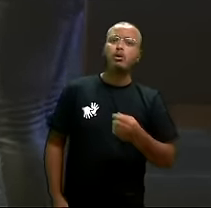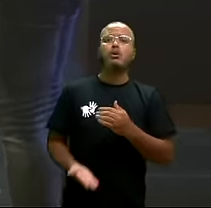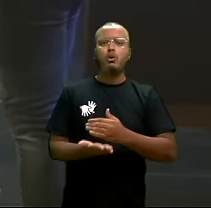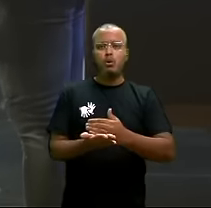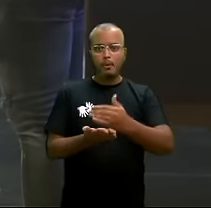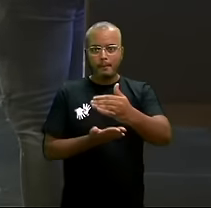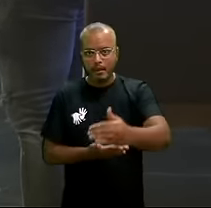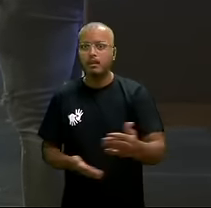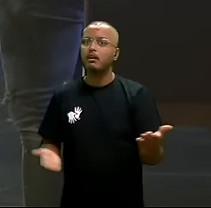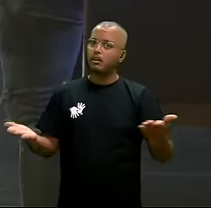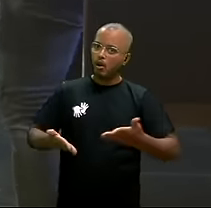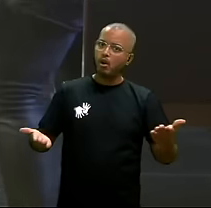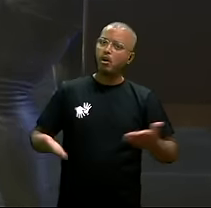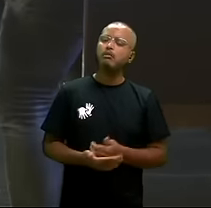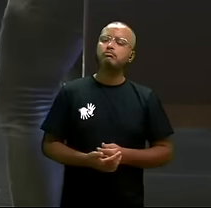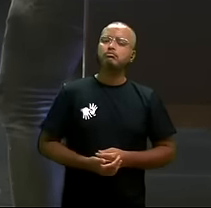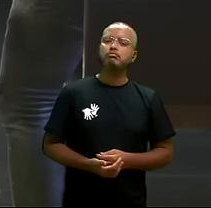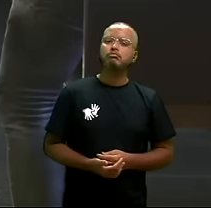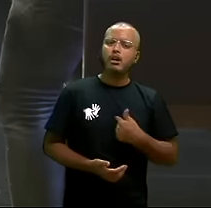viver.